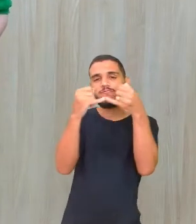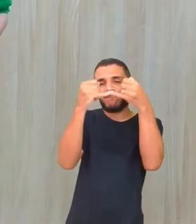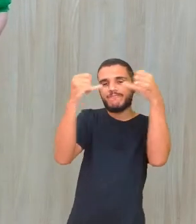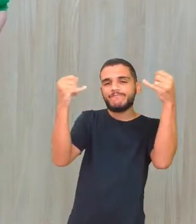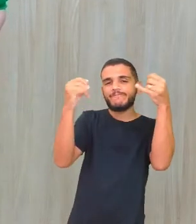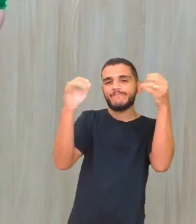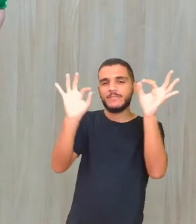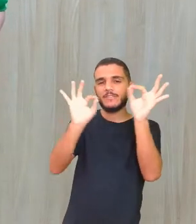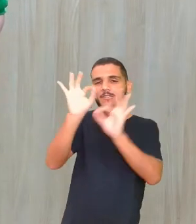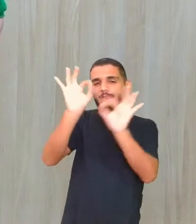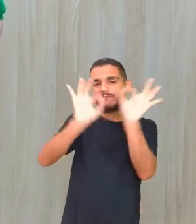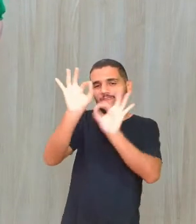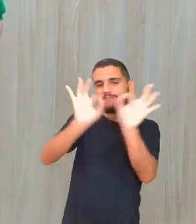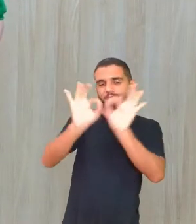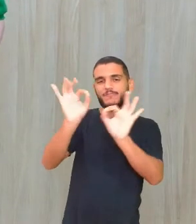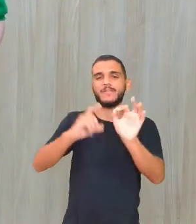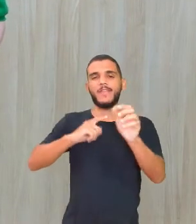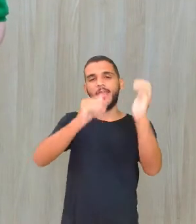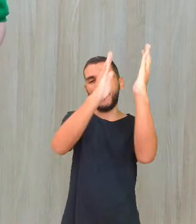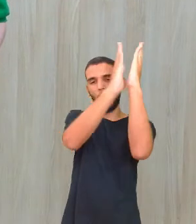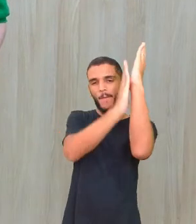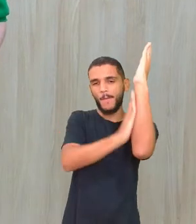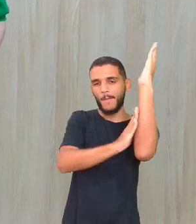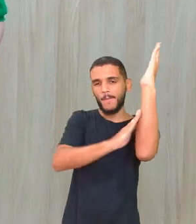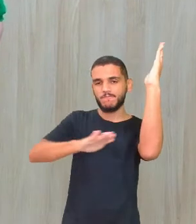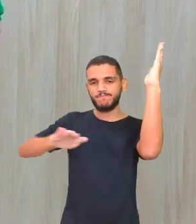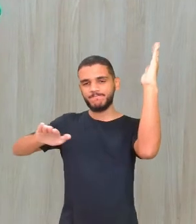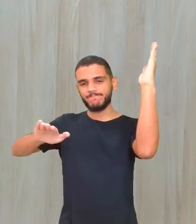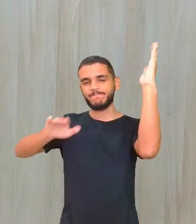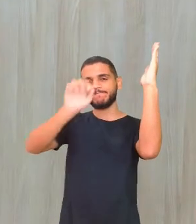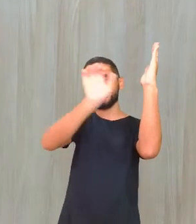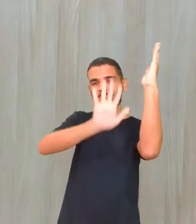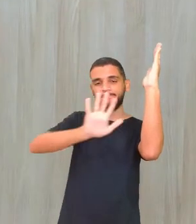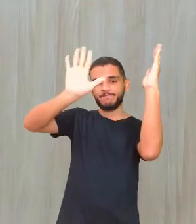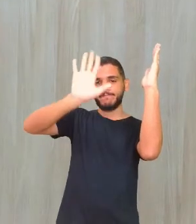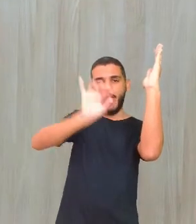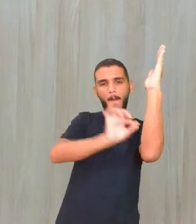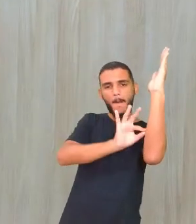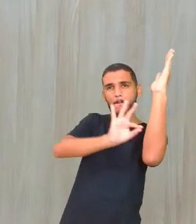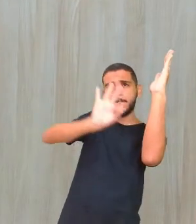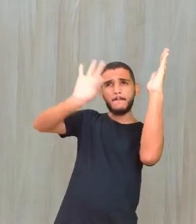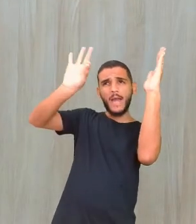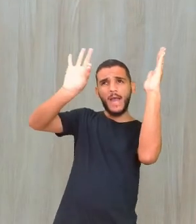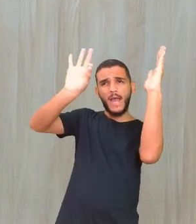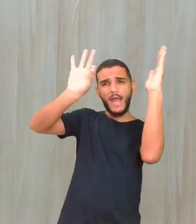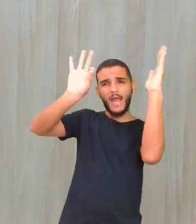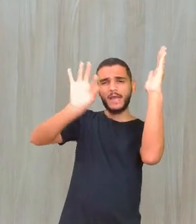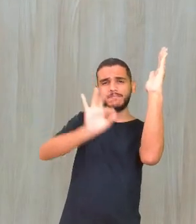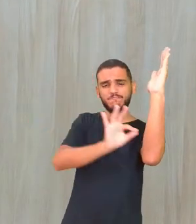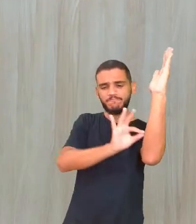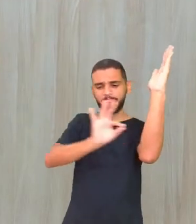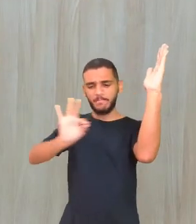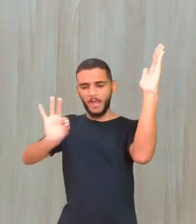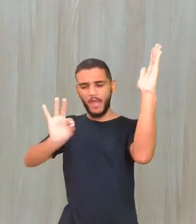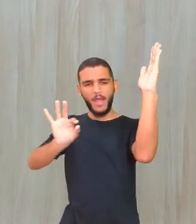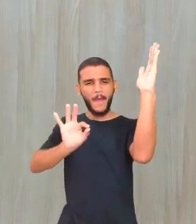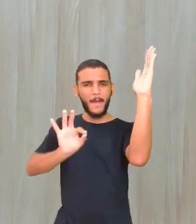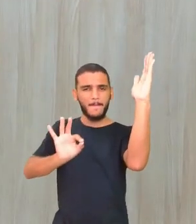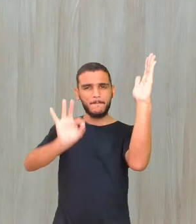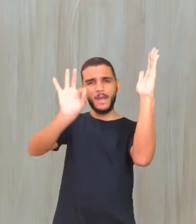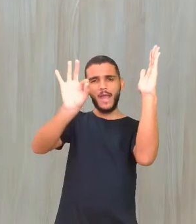Você usa a coordenada de um ponto no plano cartesiano, mas as coordenadas de um ponto também podem estar